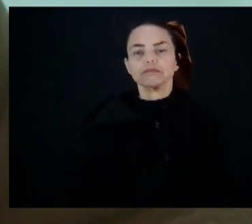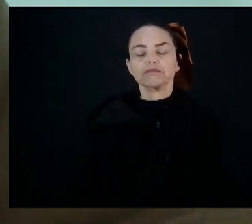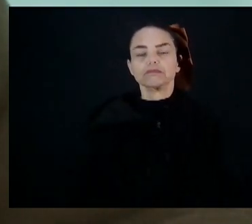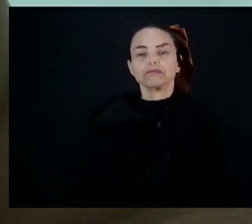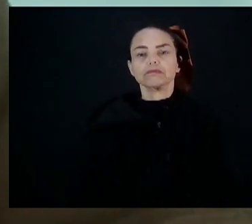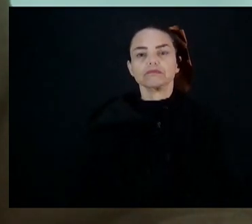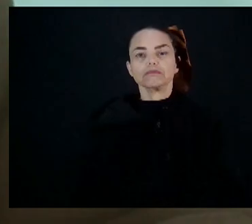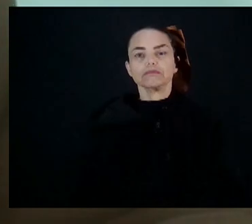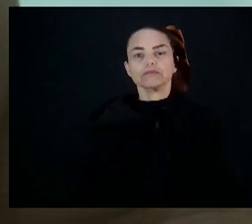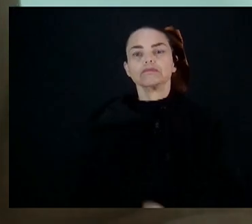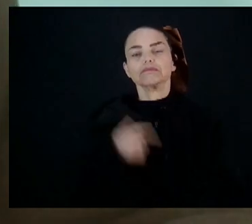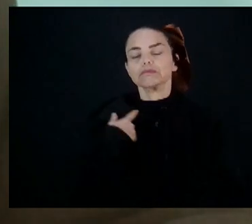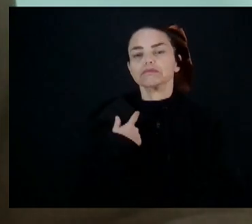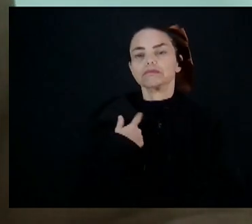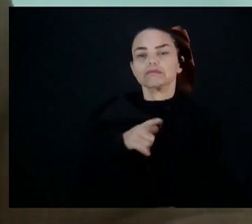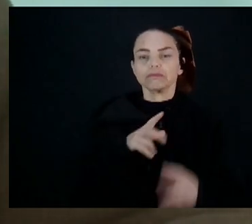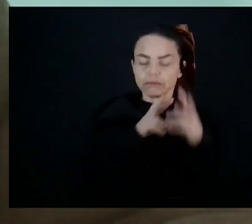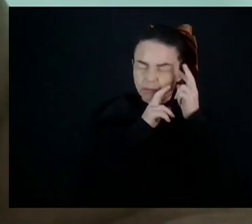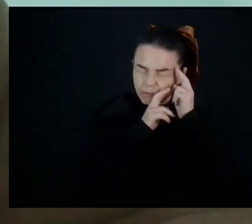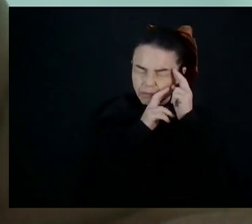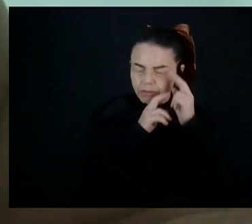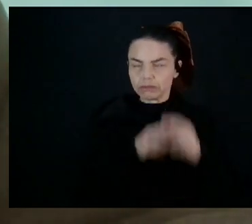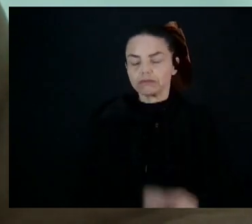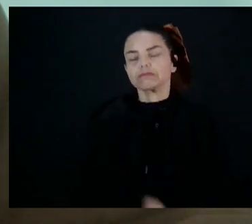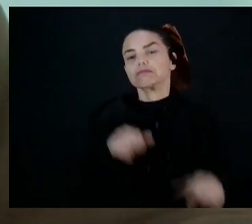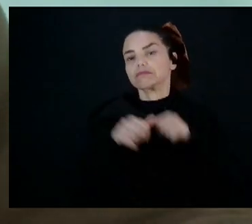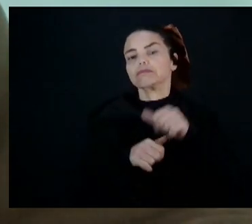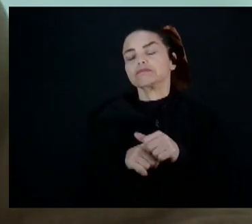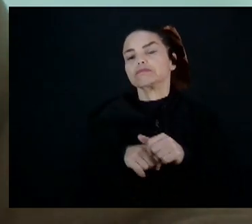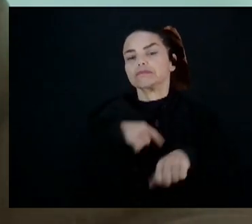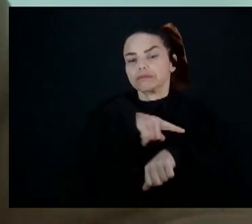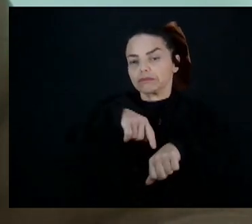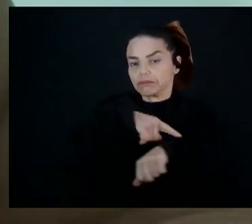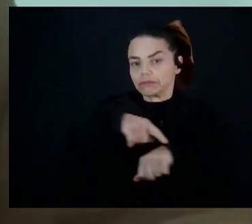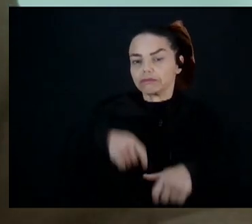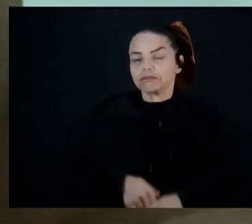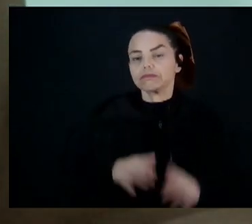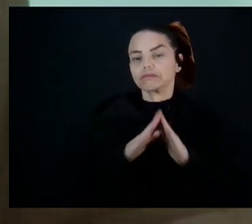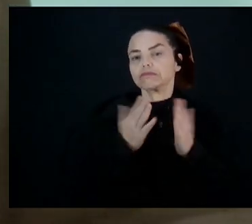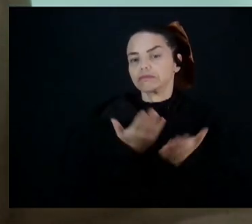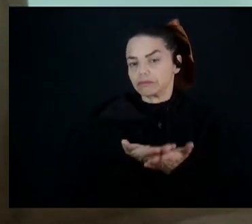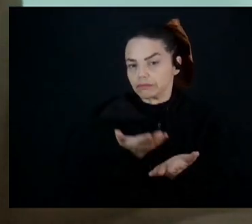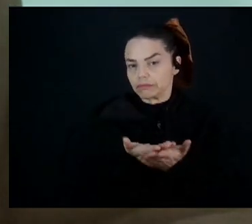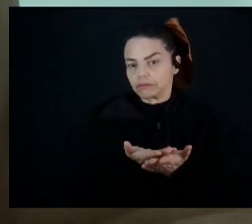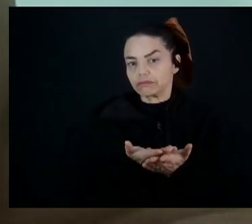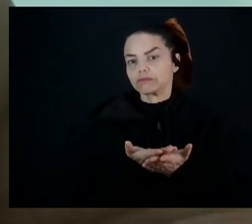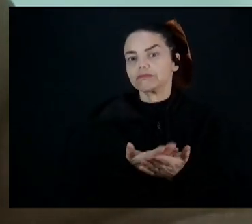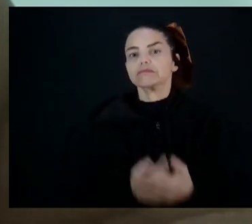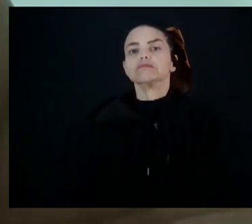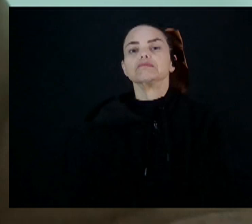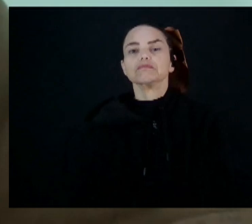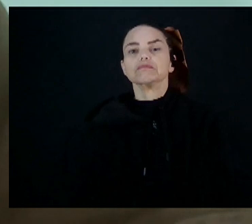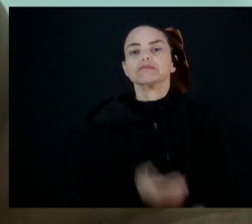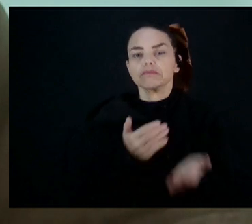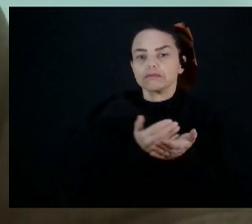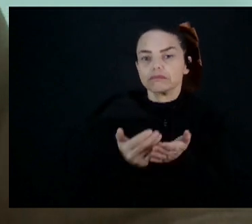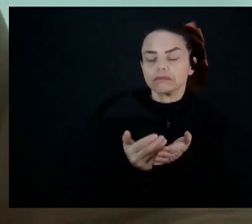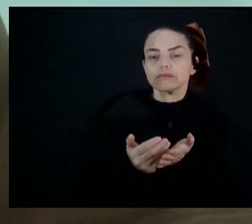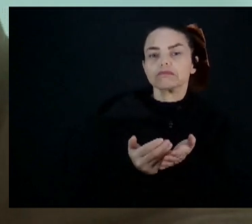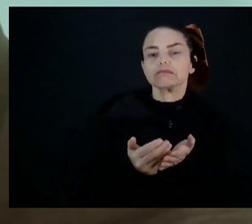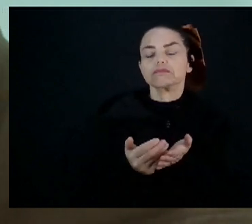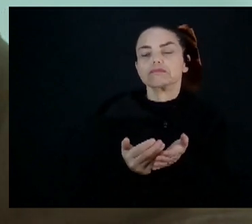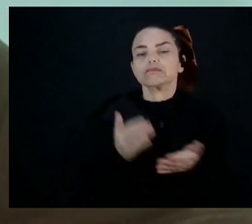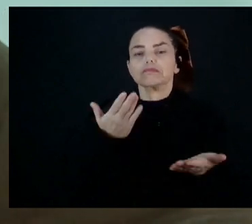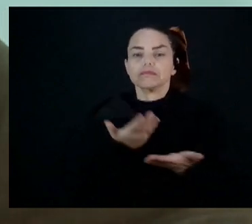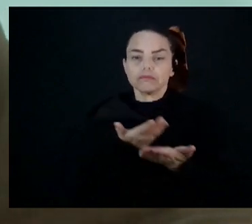via sono, no sentido de mudar alguns horários, inclusive escolares. Talvez começar as aulas um pouco mais tarde